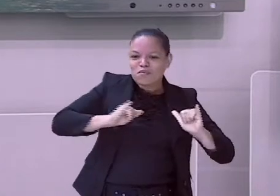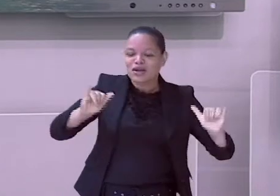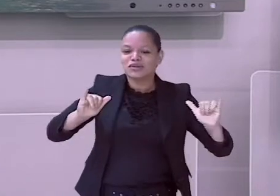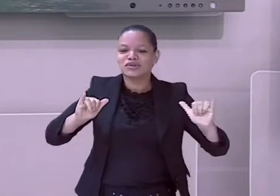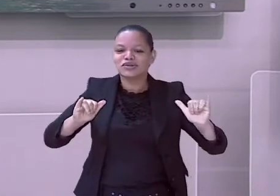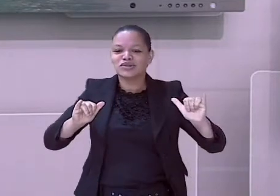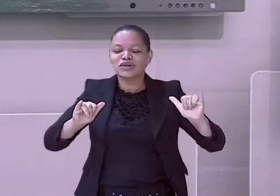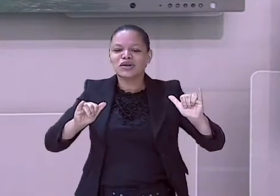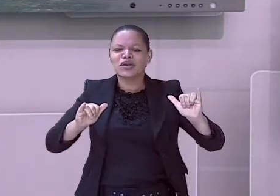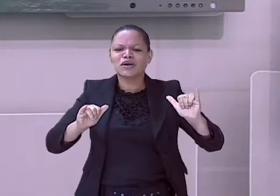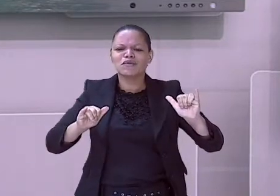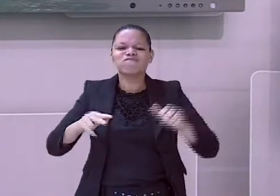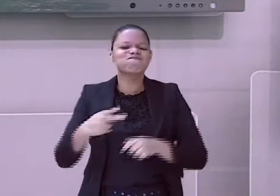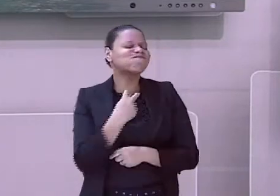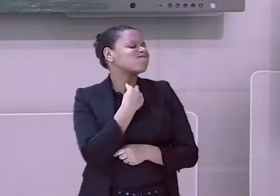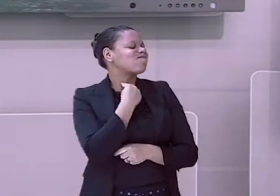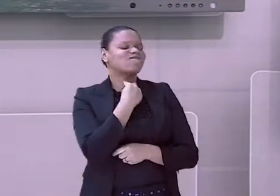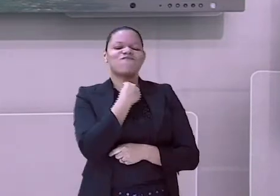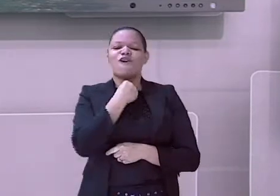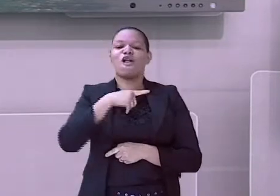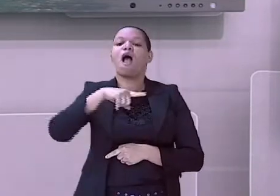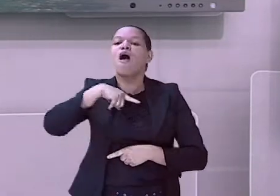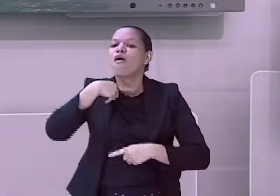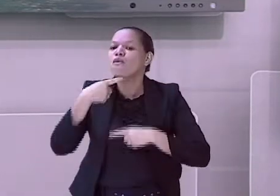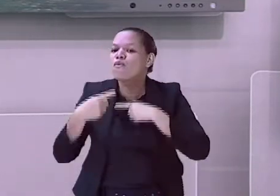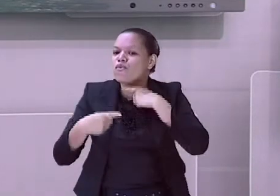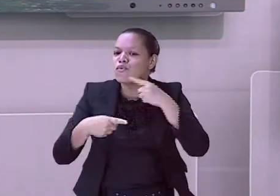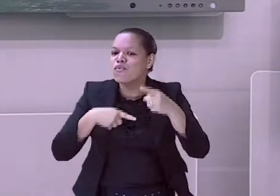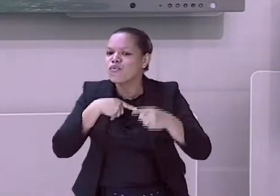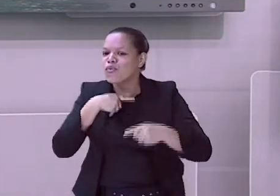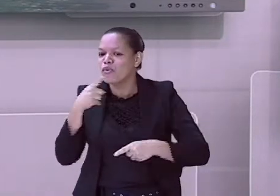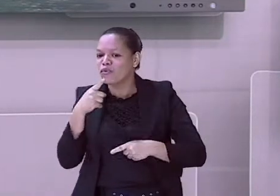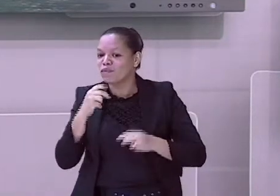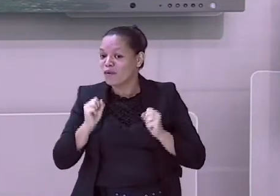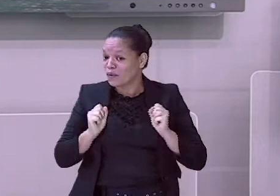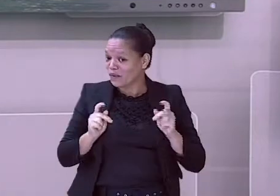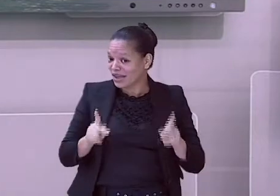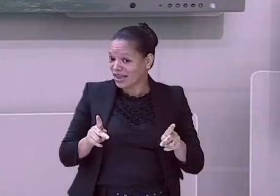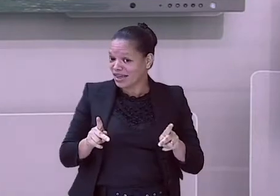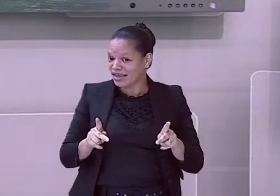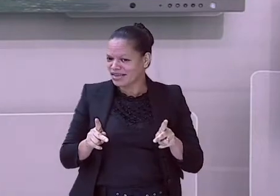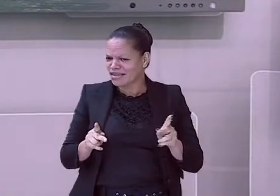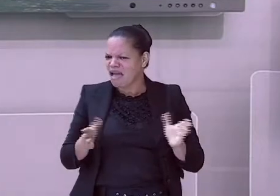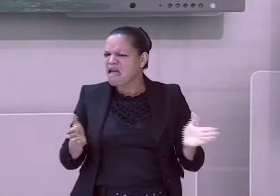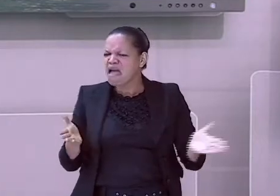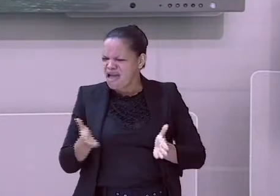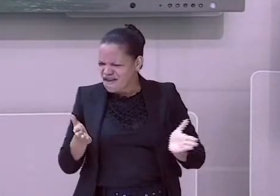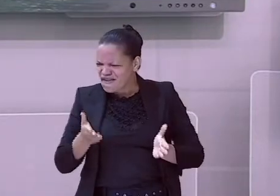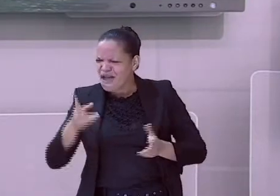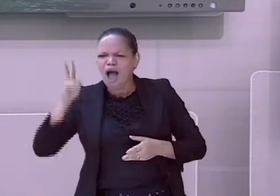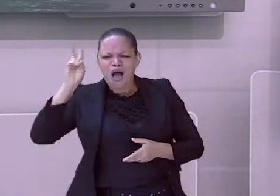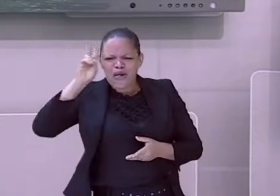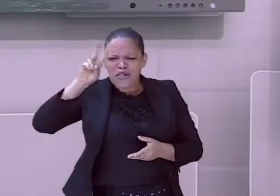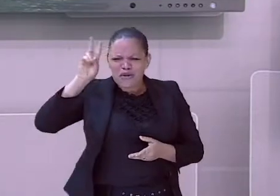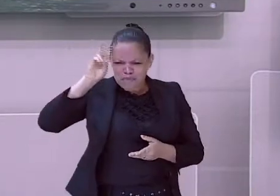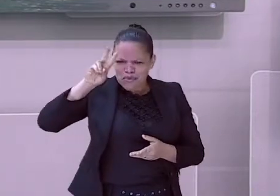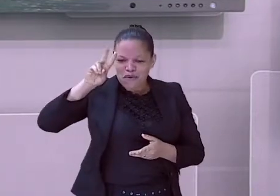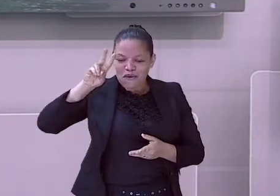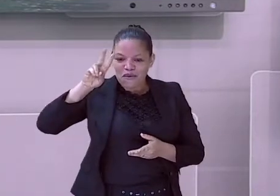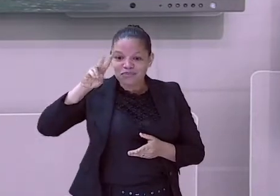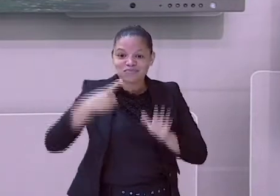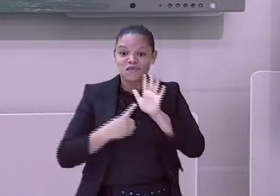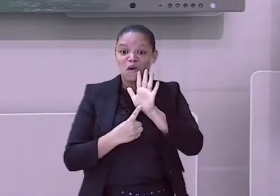dúvida. Relembrou desse conteúdo que a gente já viu em aulas anteriores? Vamos ver então a estrutura,